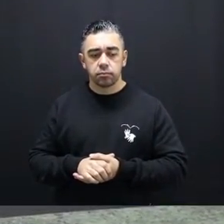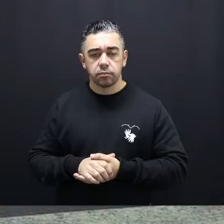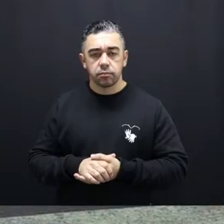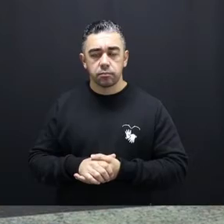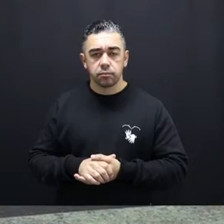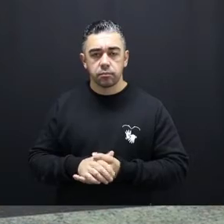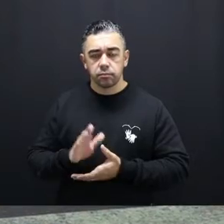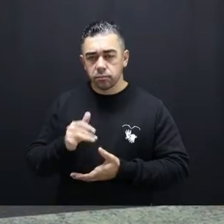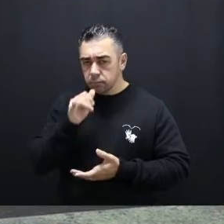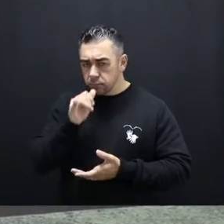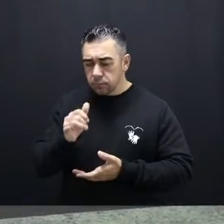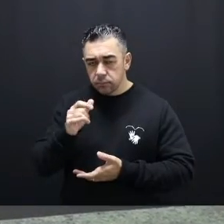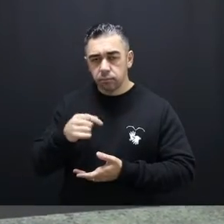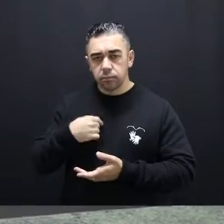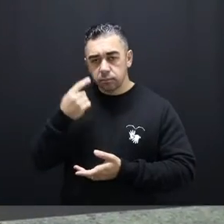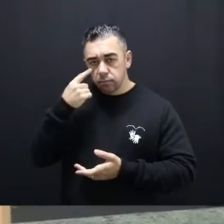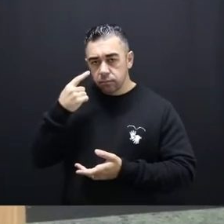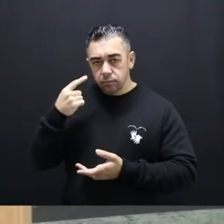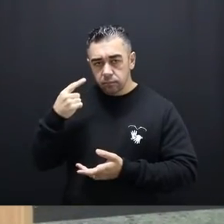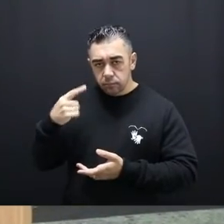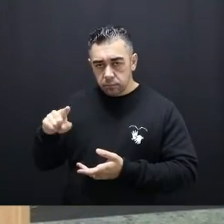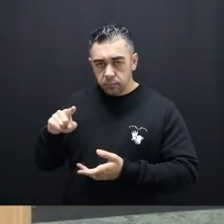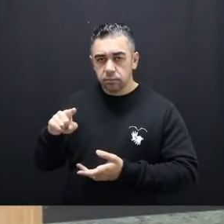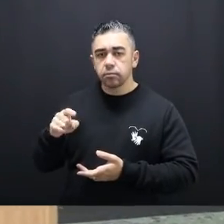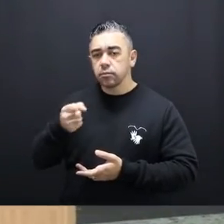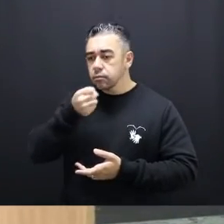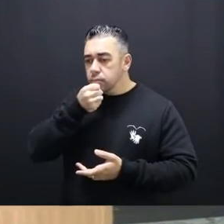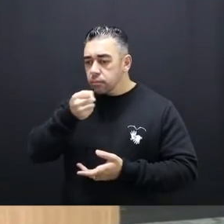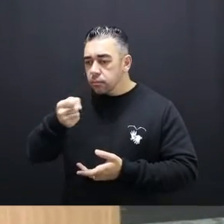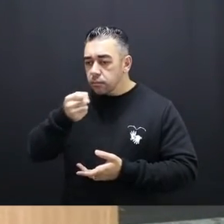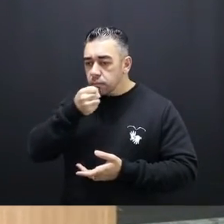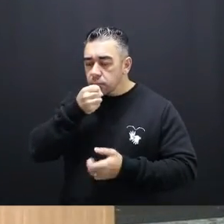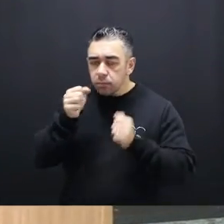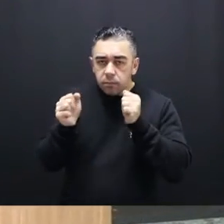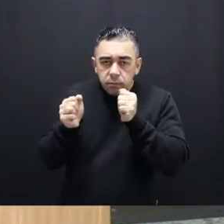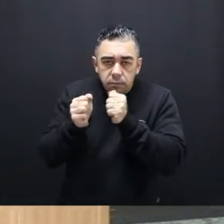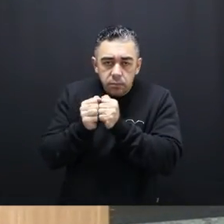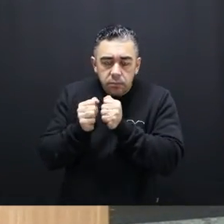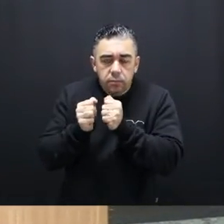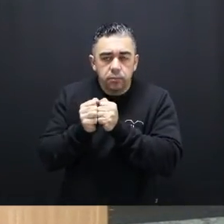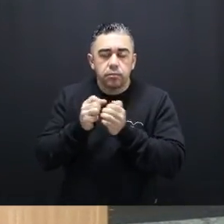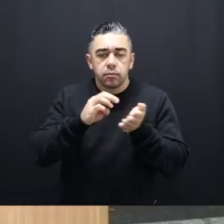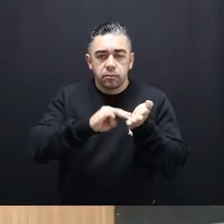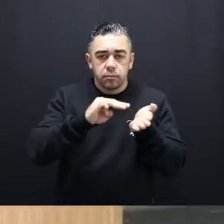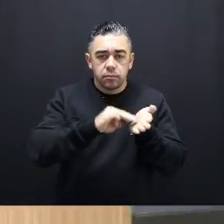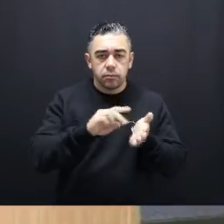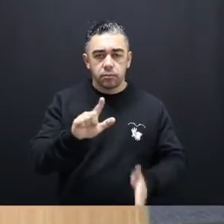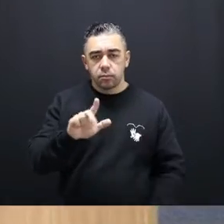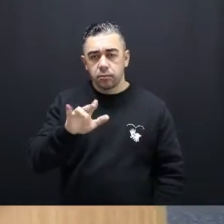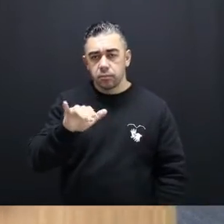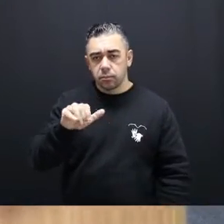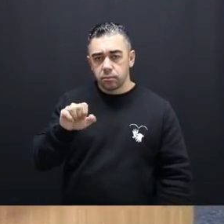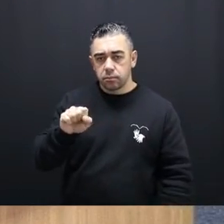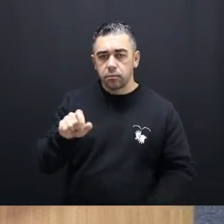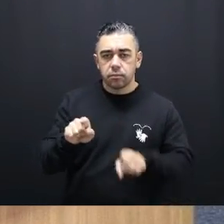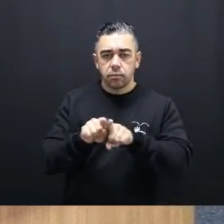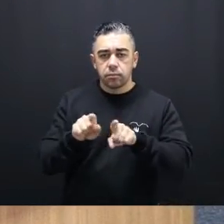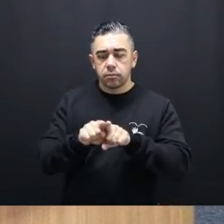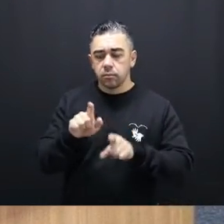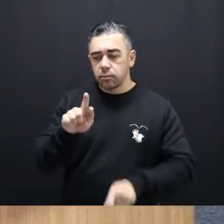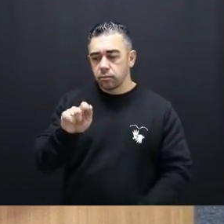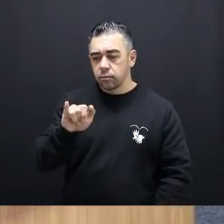eu vi uma reportagem da nossa prefeita junto com o nosso secretário Lucas Pigatto E também o Gilson de